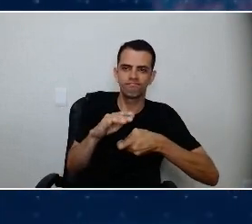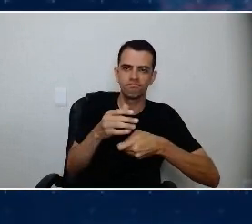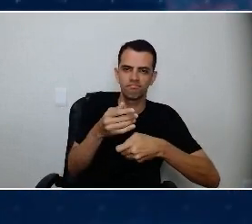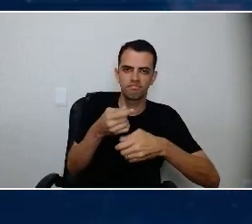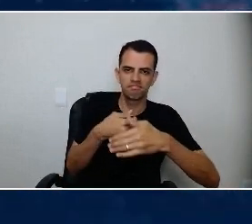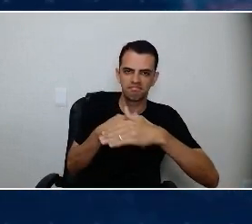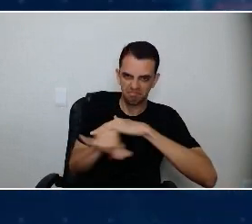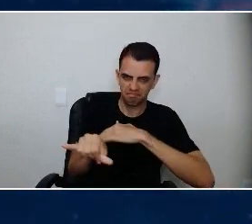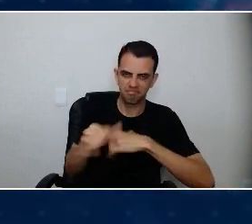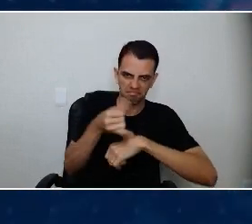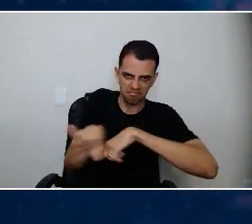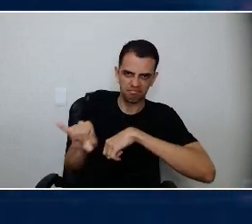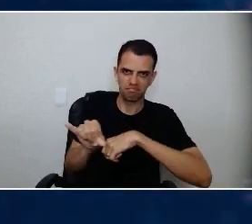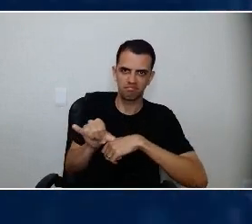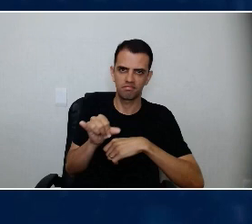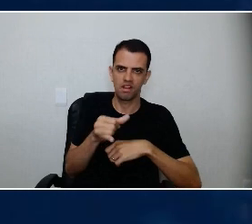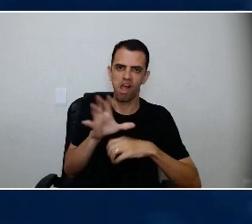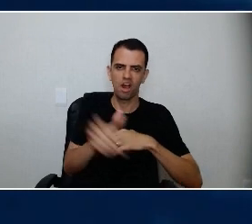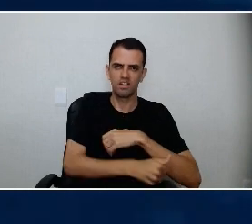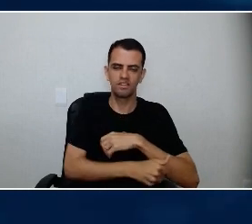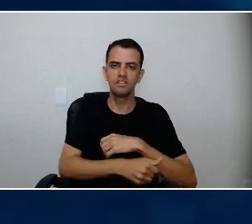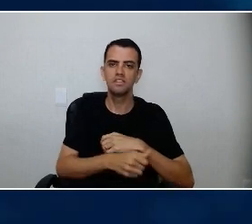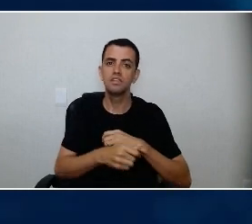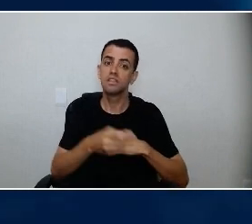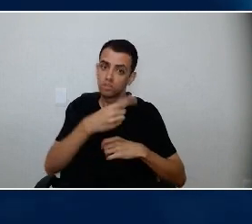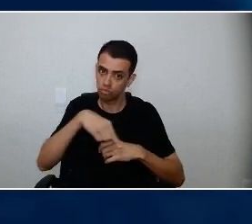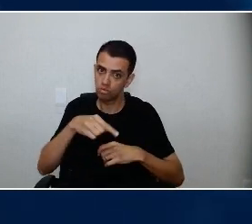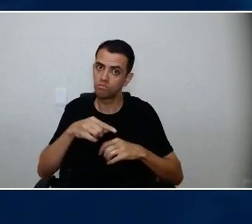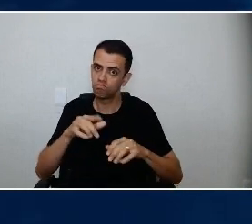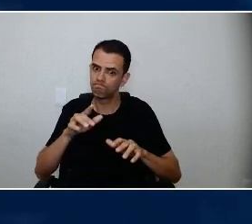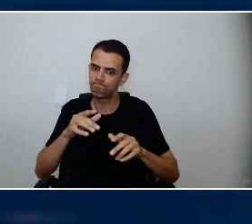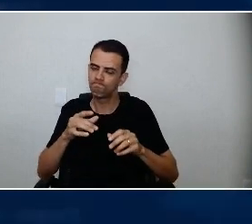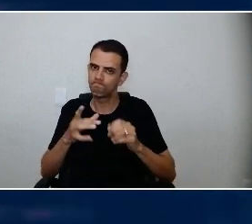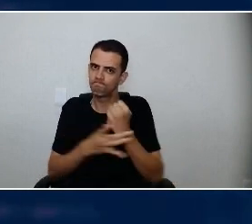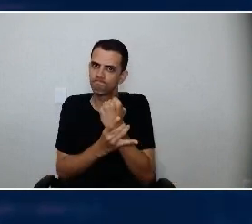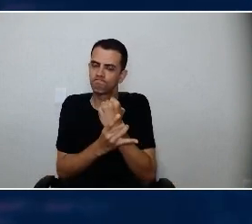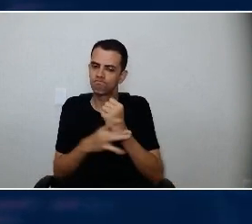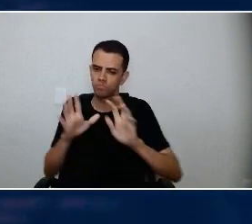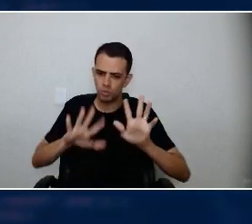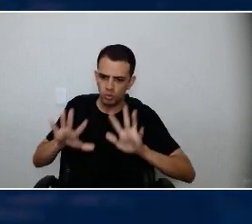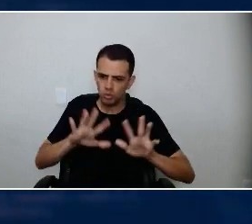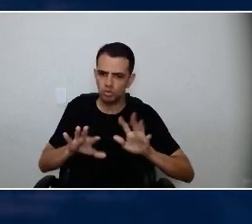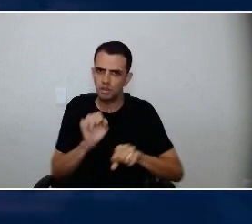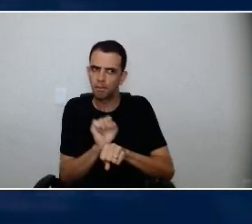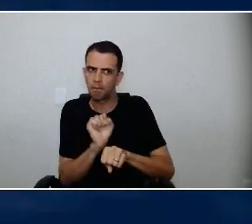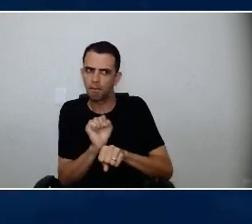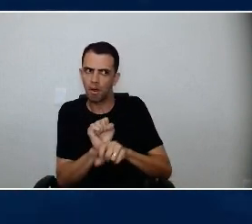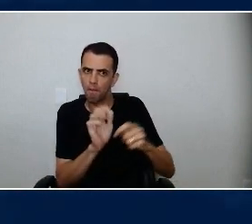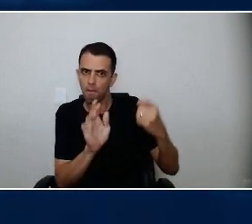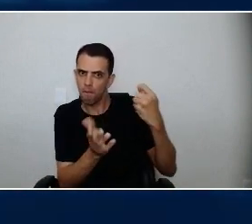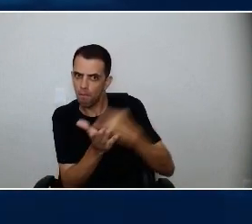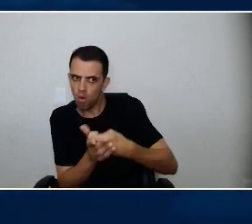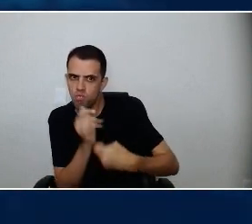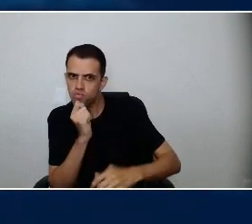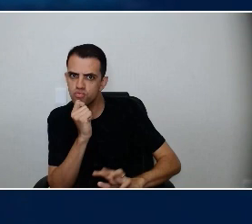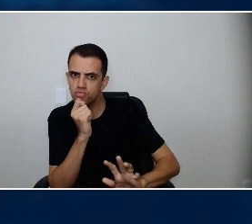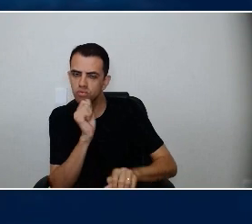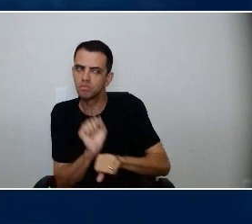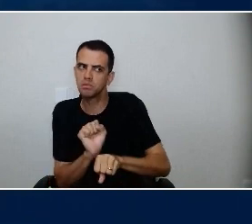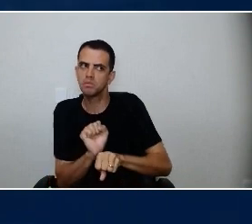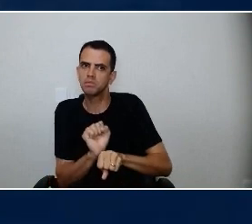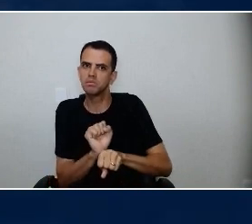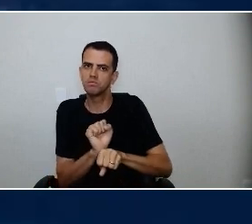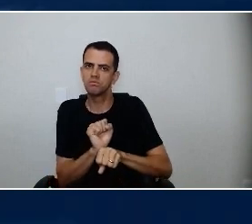também de análise e identificação de fraude então Eh aguardando pagamento e tal então isso tem tudo na mão muito fácil de consumir